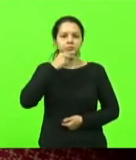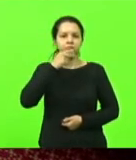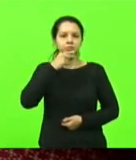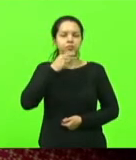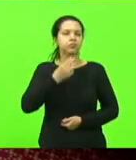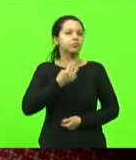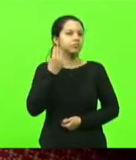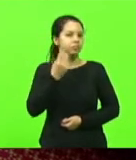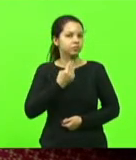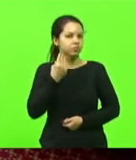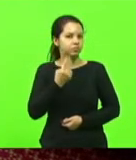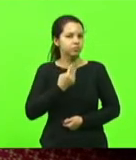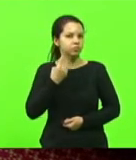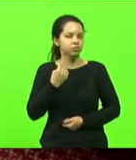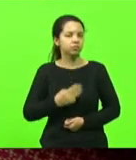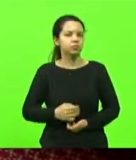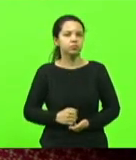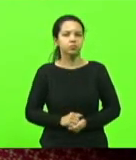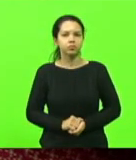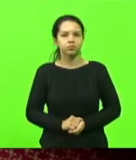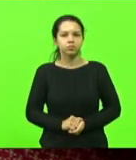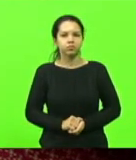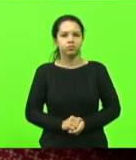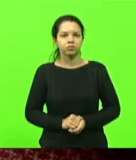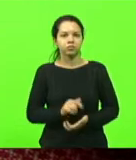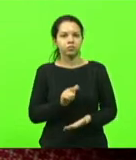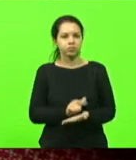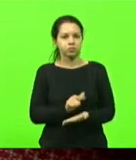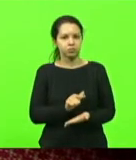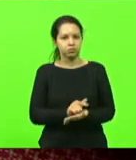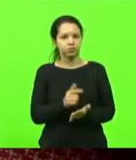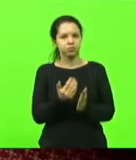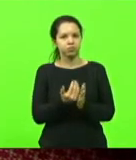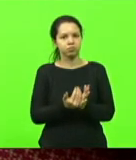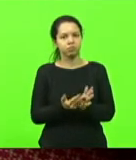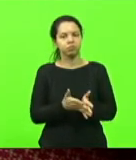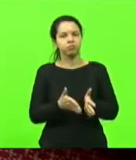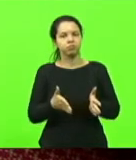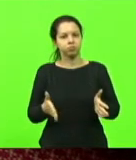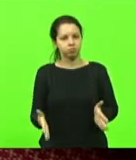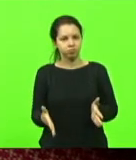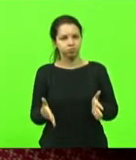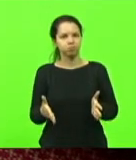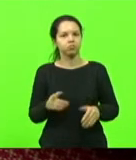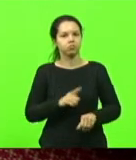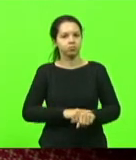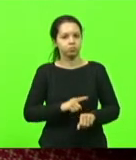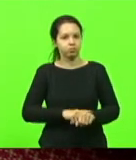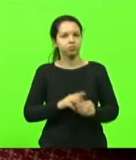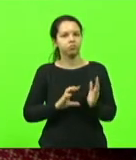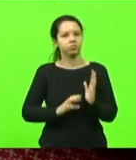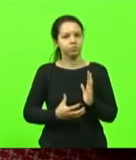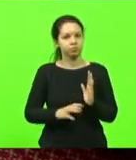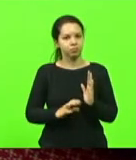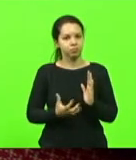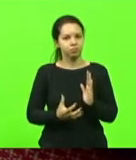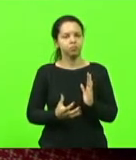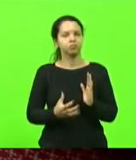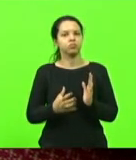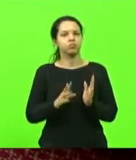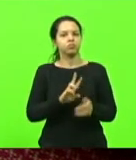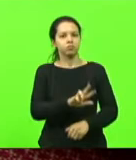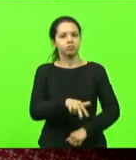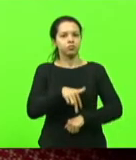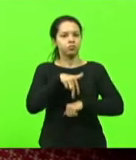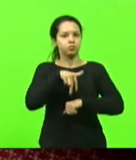Márcio Machado. Grande expediente. Neste horário destinado aos partidos políticos, fizeram uso da palavra os senhores